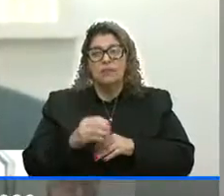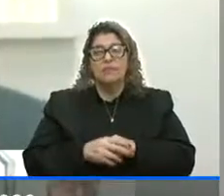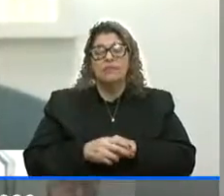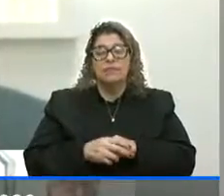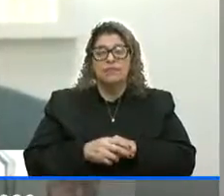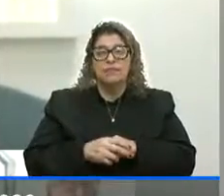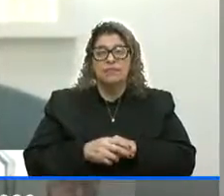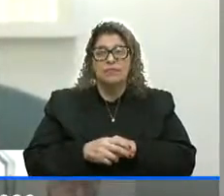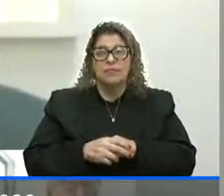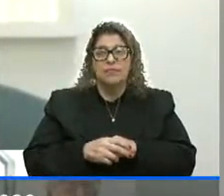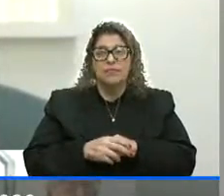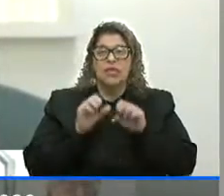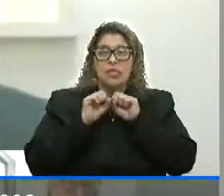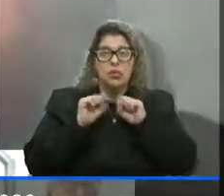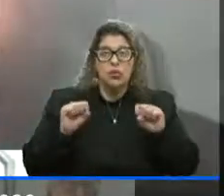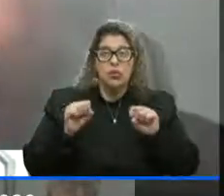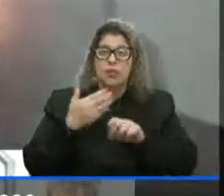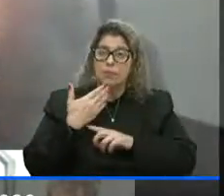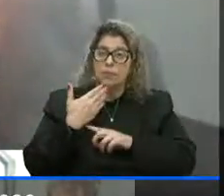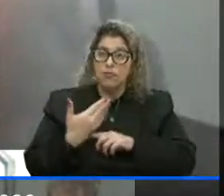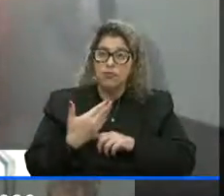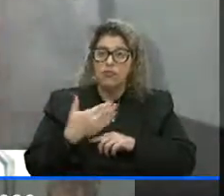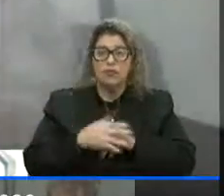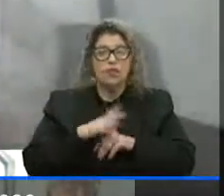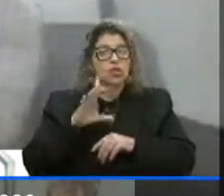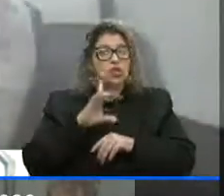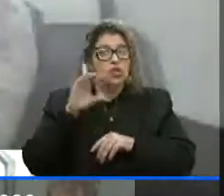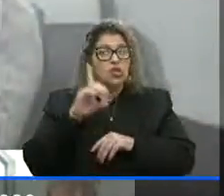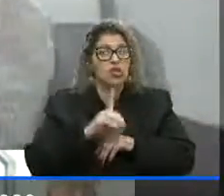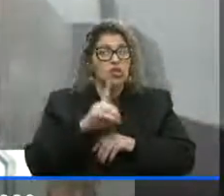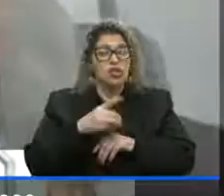ti. Aí Tá? tu manda, por favor,